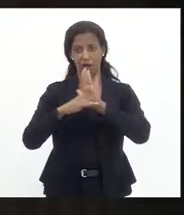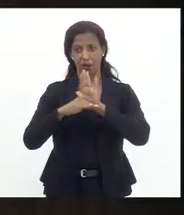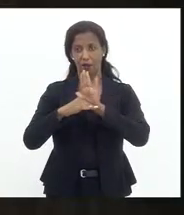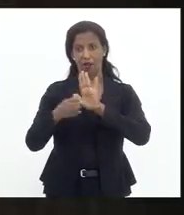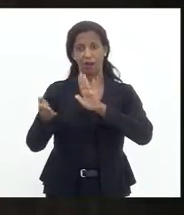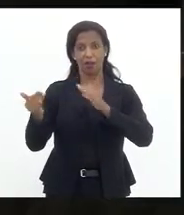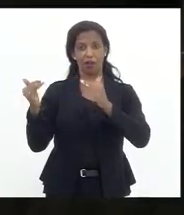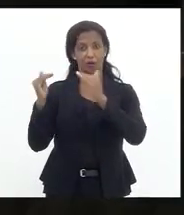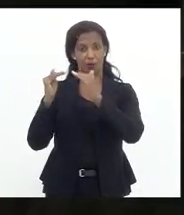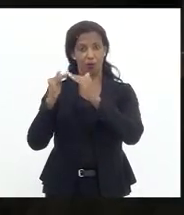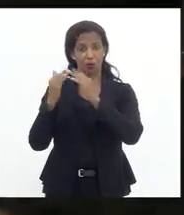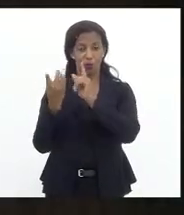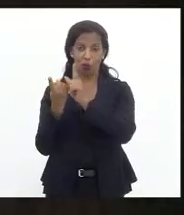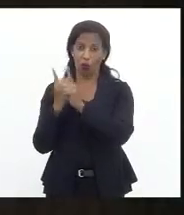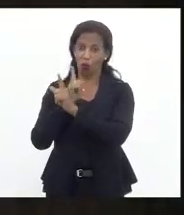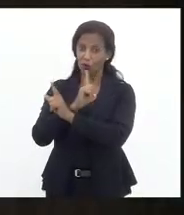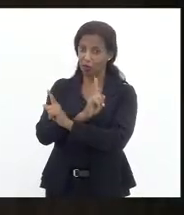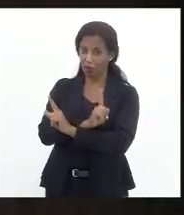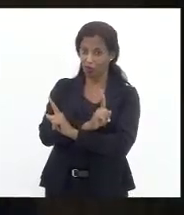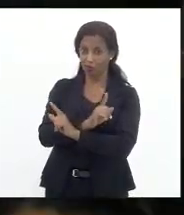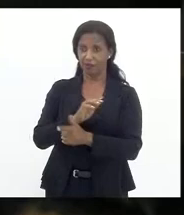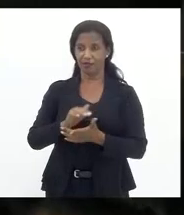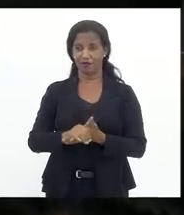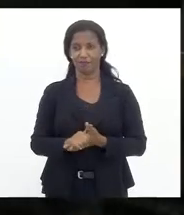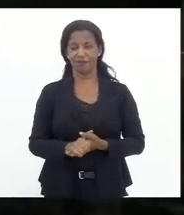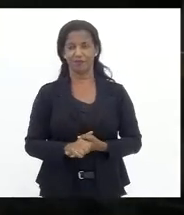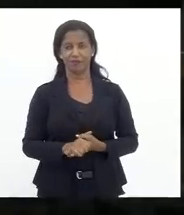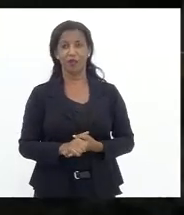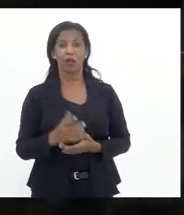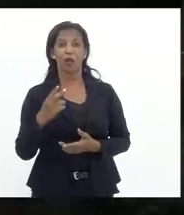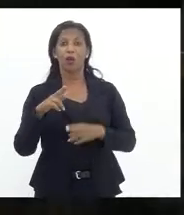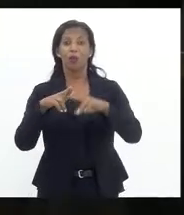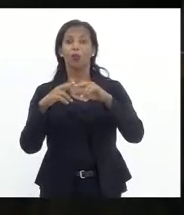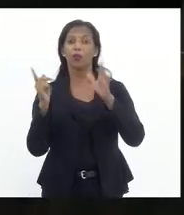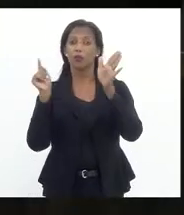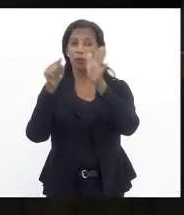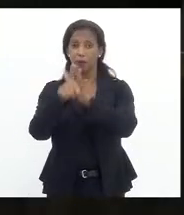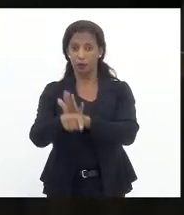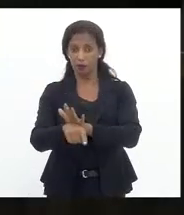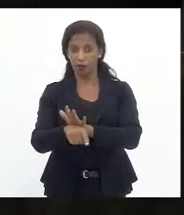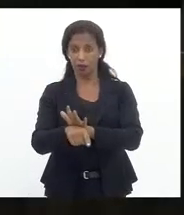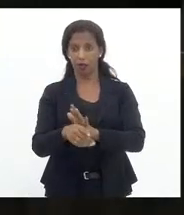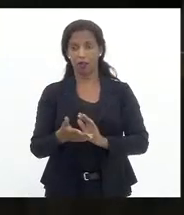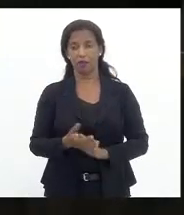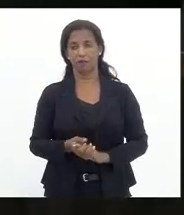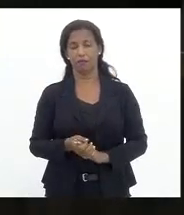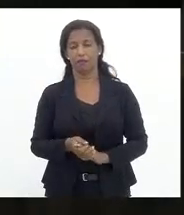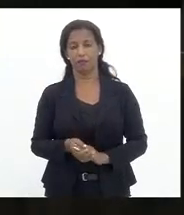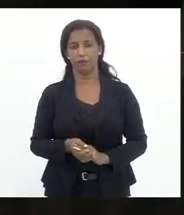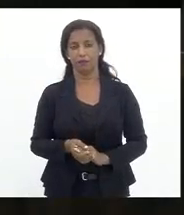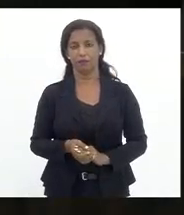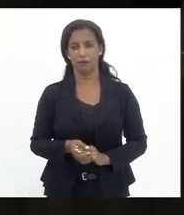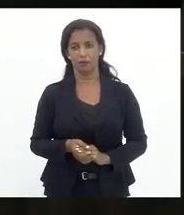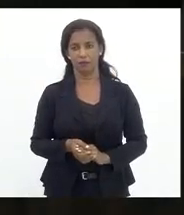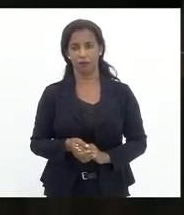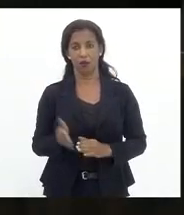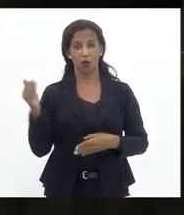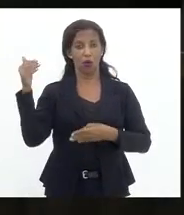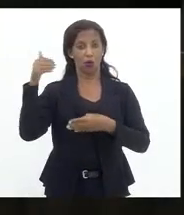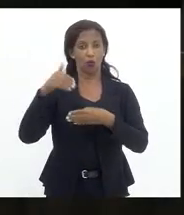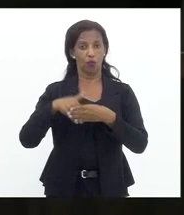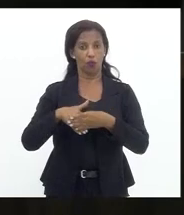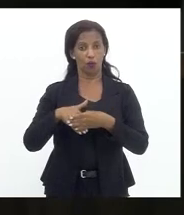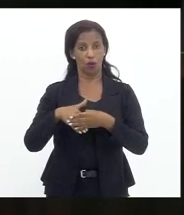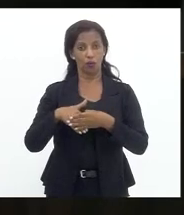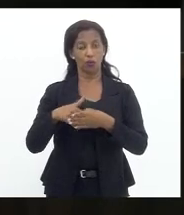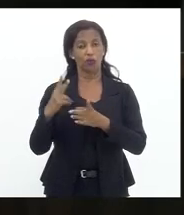Charles. Ok. Eu sou então, contrário... Ok. Por isso que eu perguntei se alguém queria consignar o voto ao destaque. O voto vencedor